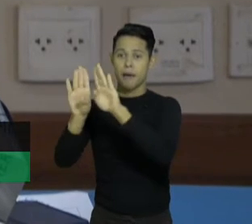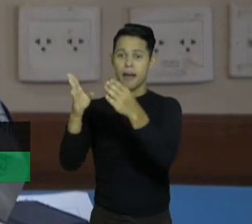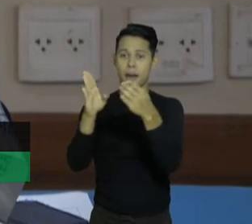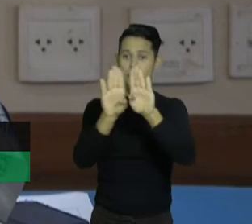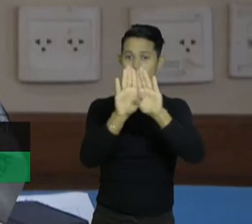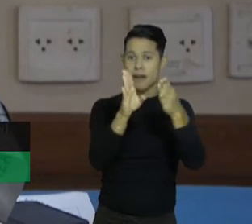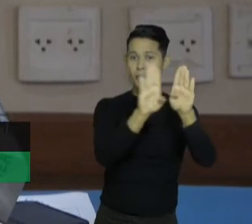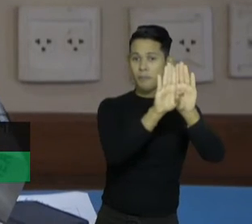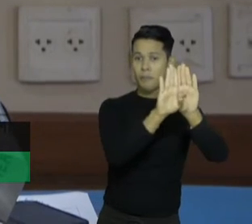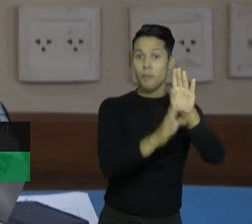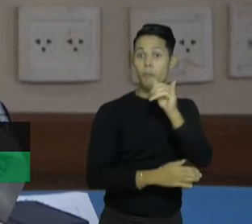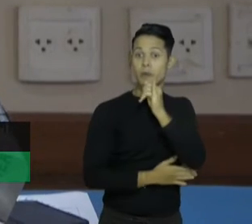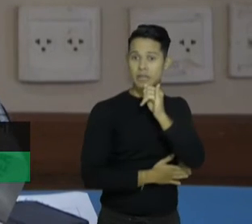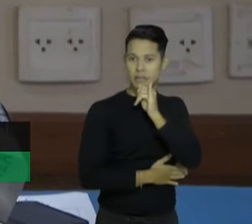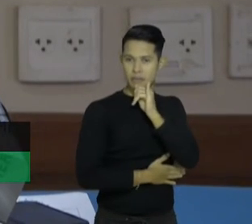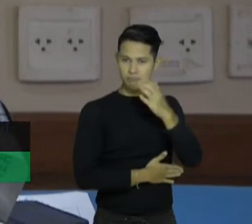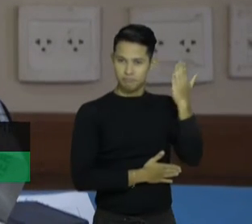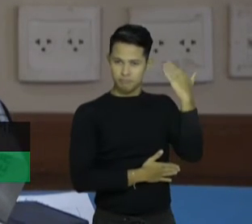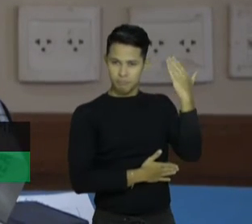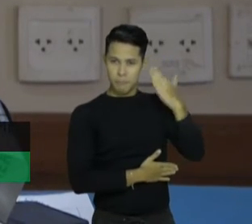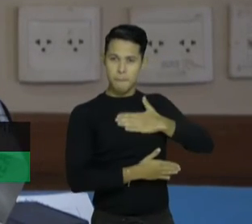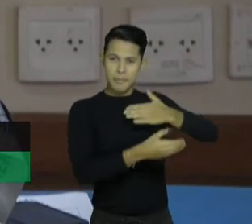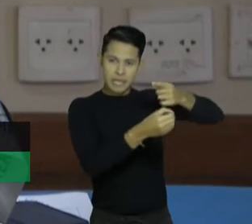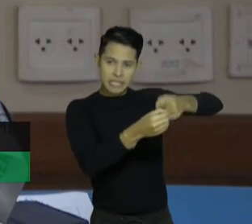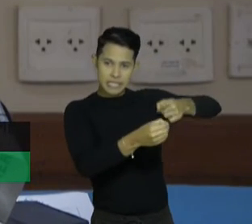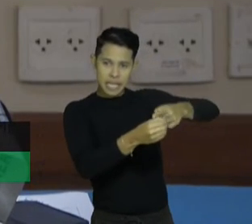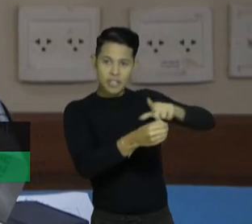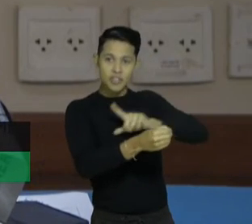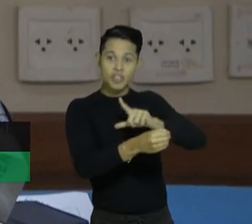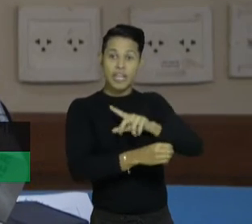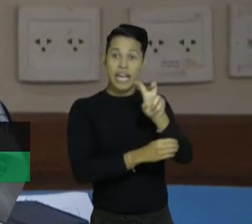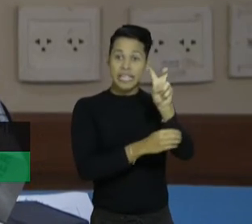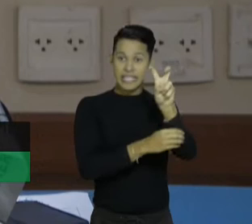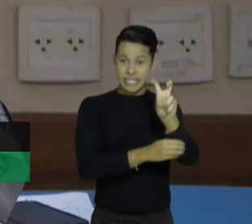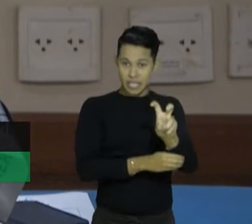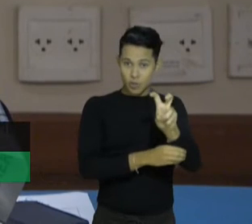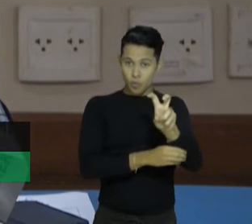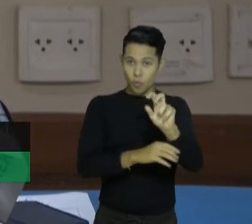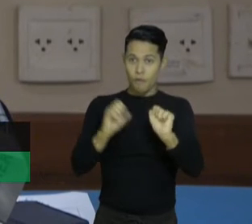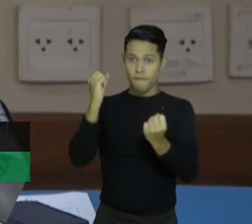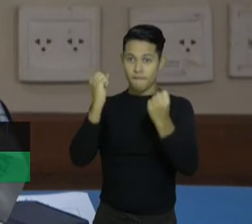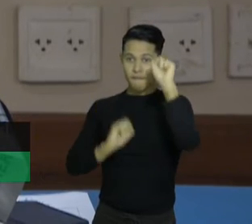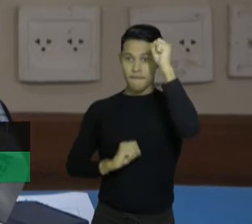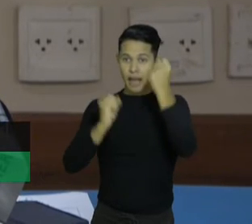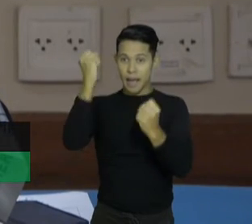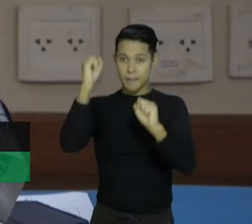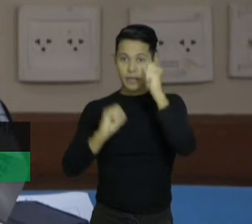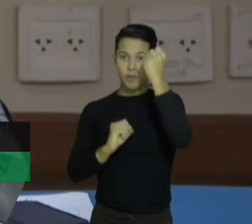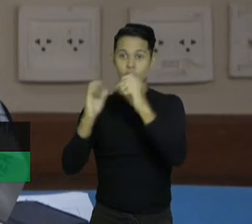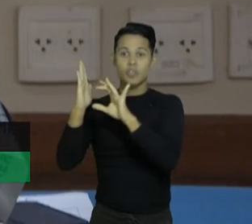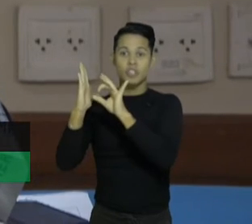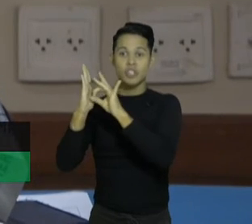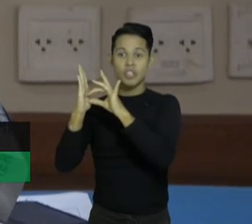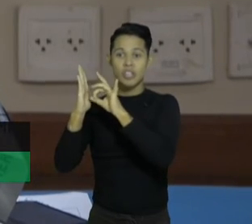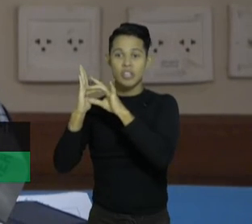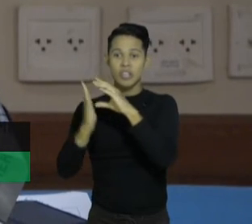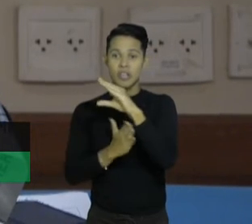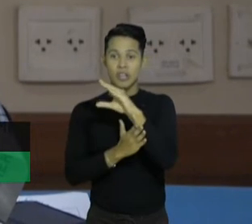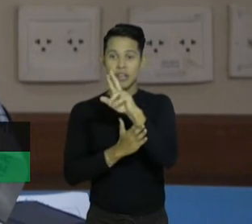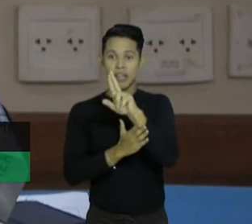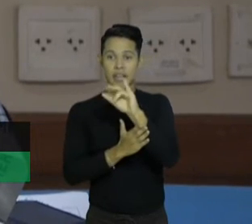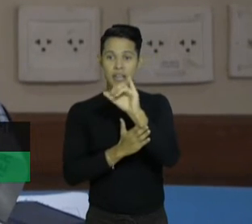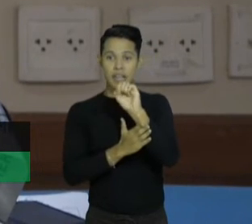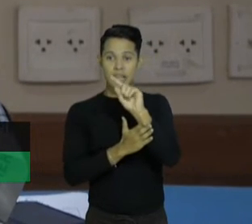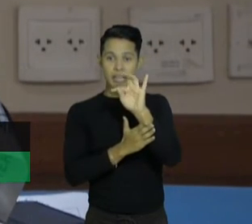minha cidade na minha cidade nós tínhamos cinco indústrias de cristal cristalerias conhecidas mundialmente